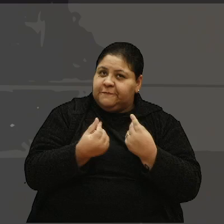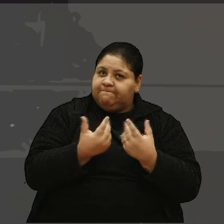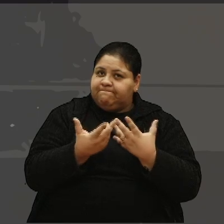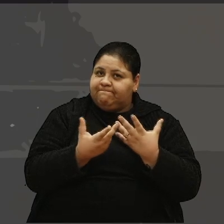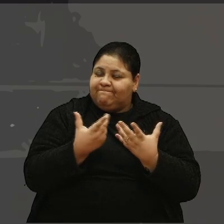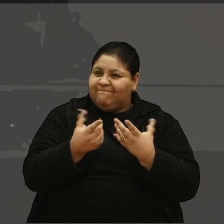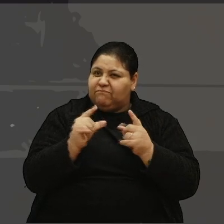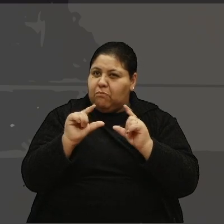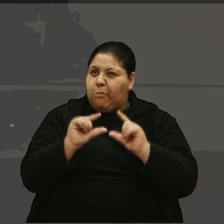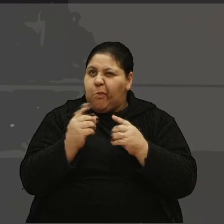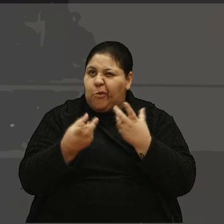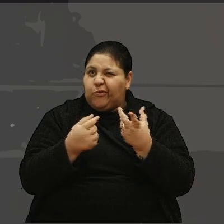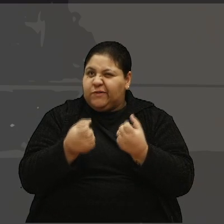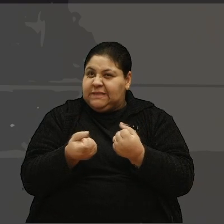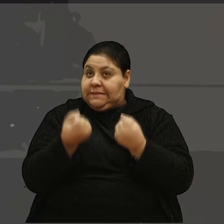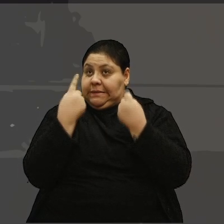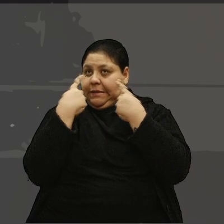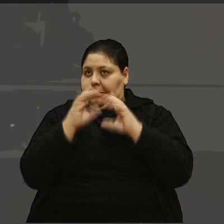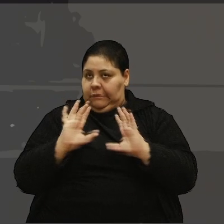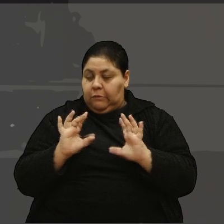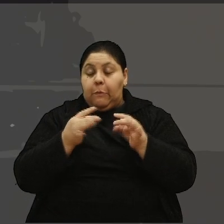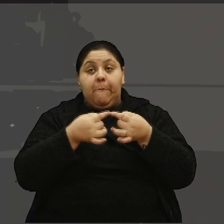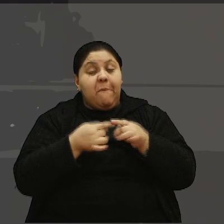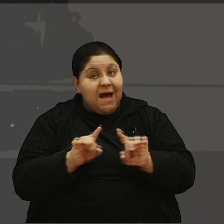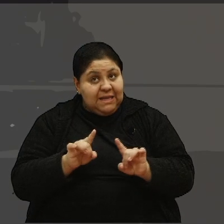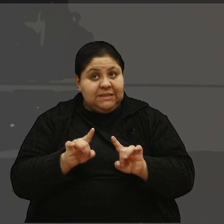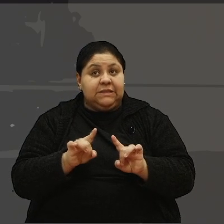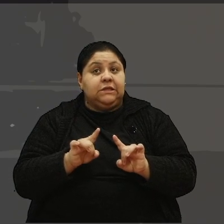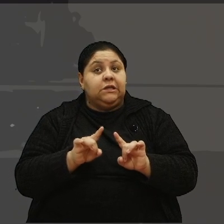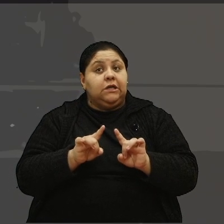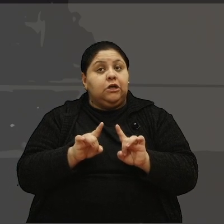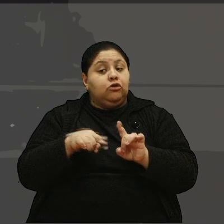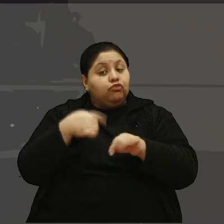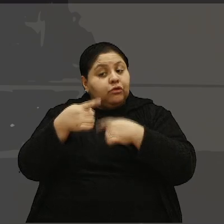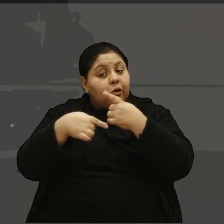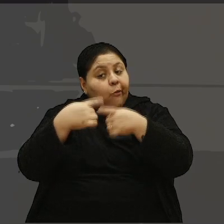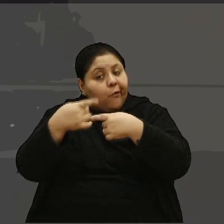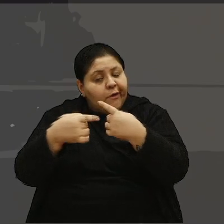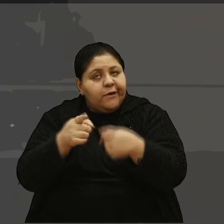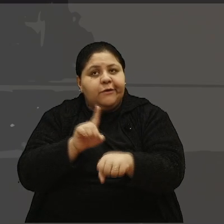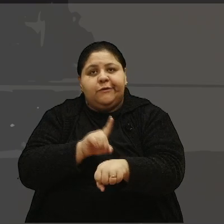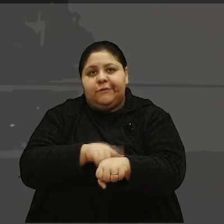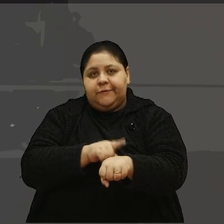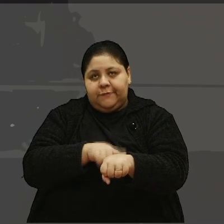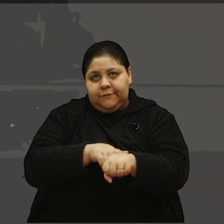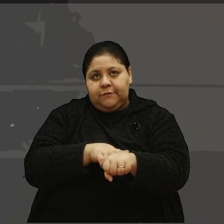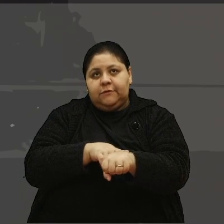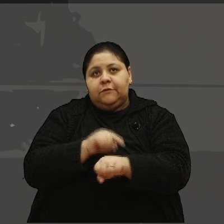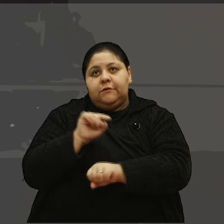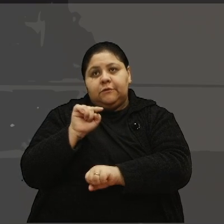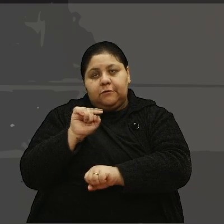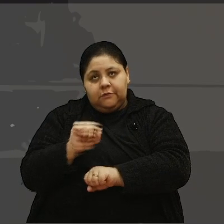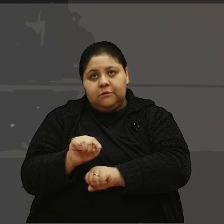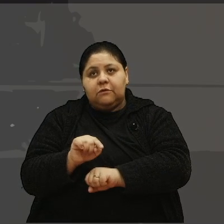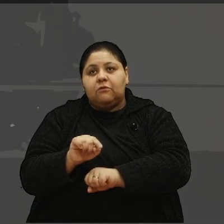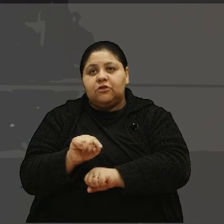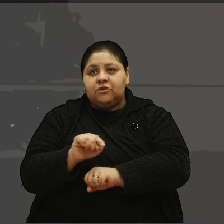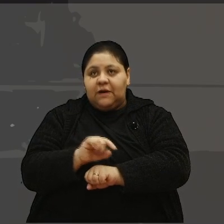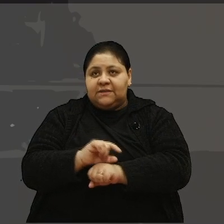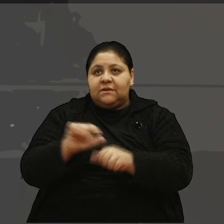um pouco de estranhamento. No entanto, no decorrer do tempo, isso vai ser